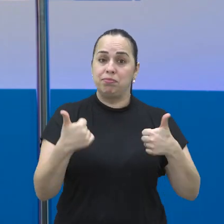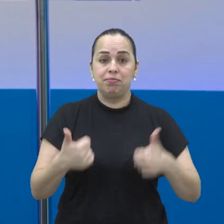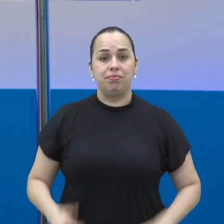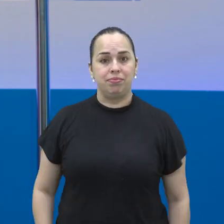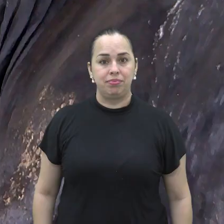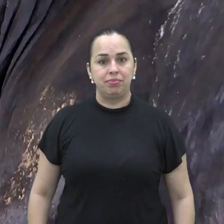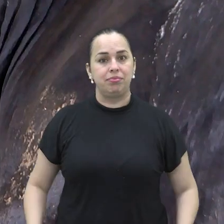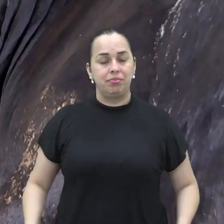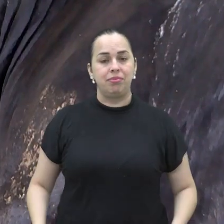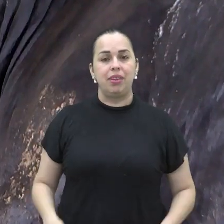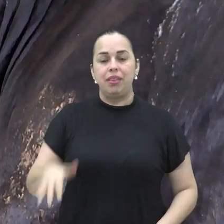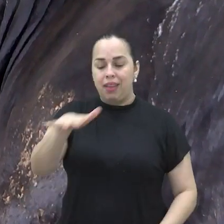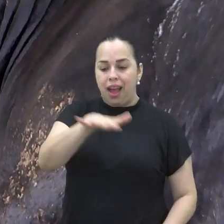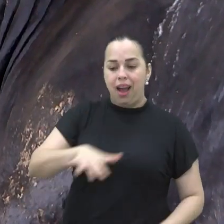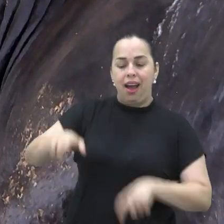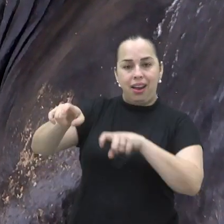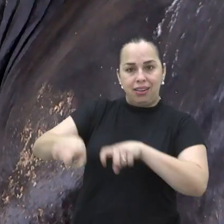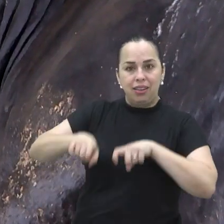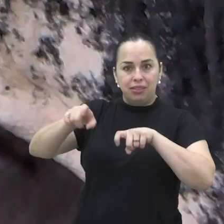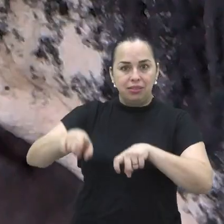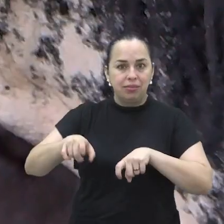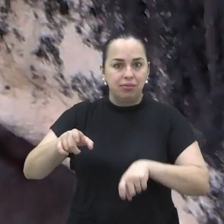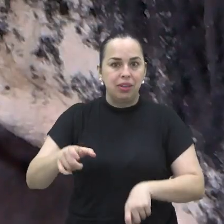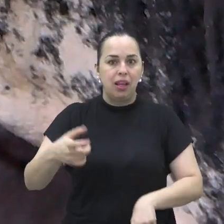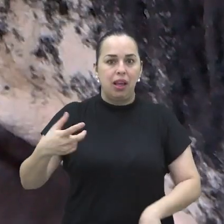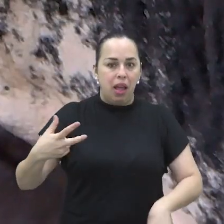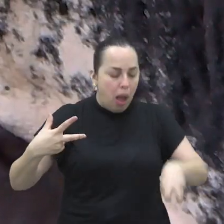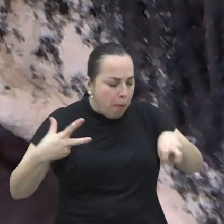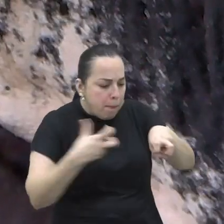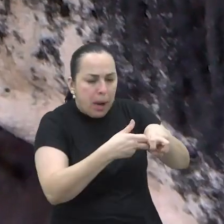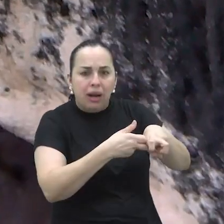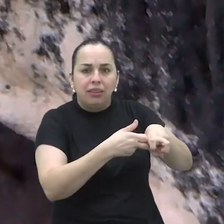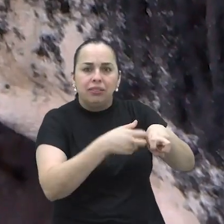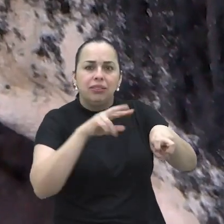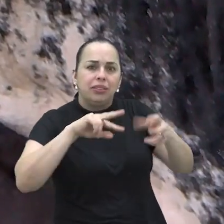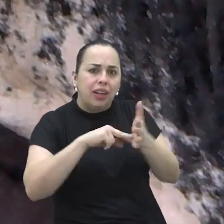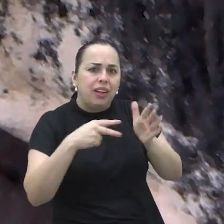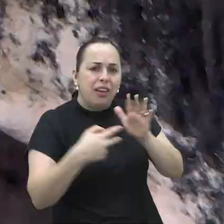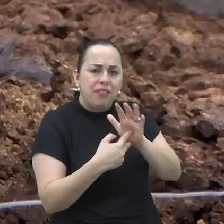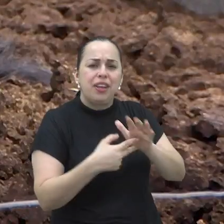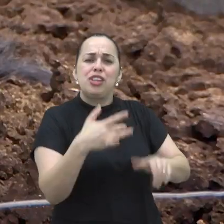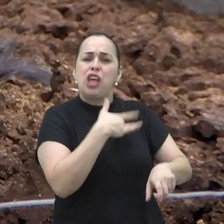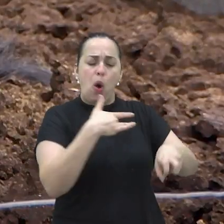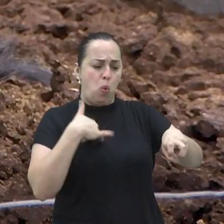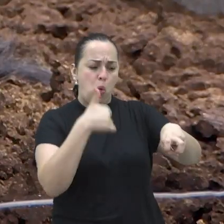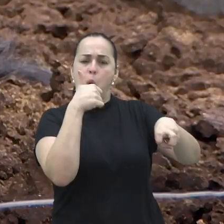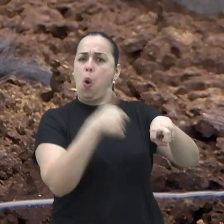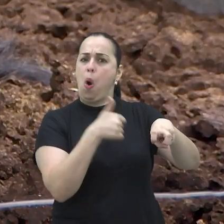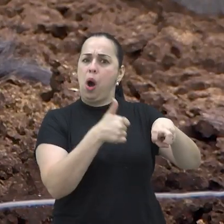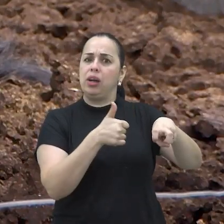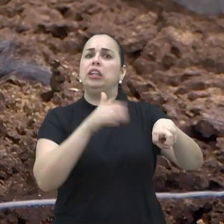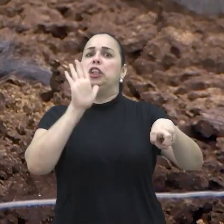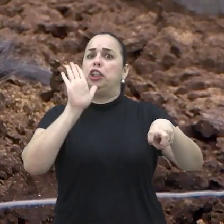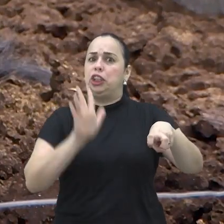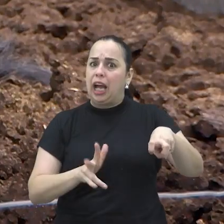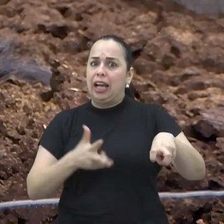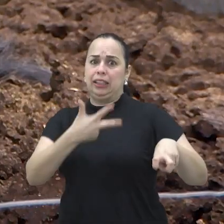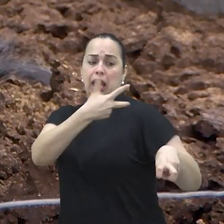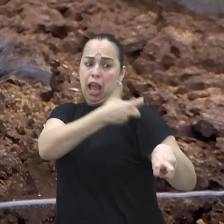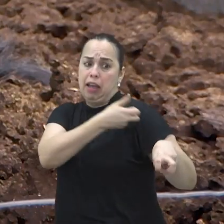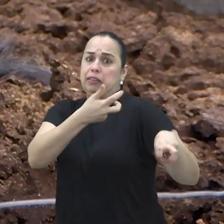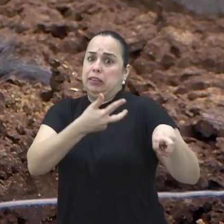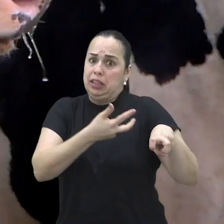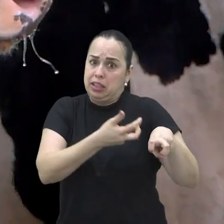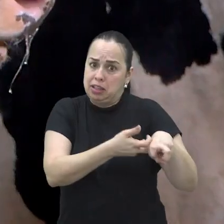bem-estar animal. Na agropecuária, uma marca como essa na pele é um sinal de saúde. Ela quer dizer que o animal recebeu um